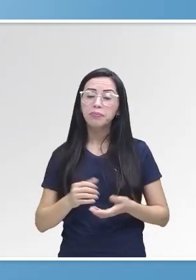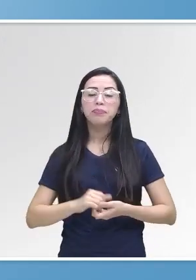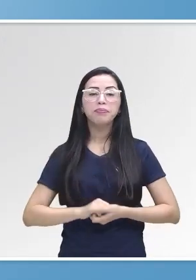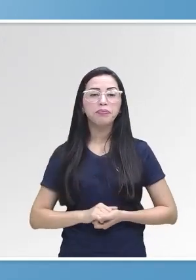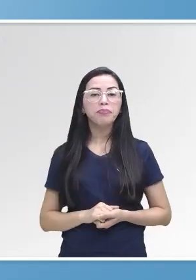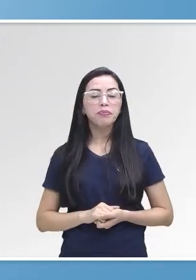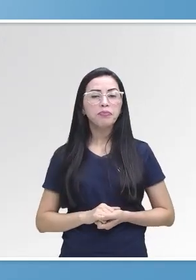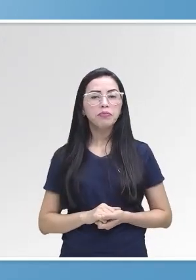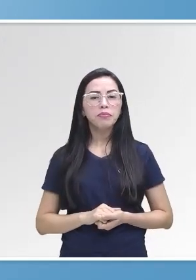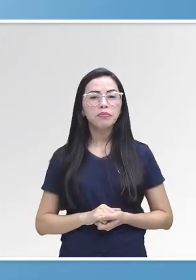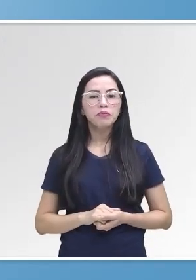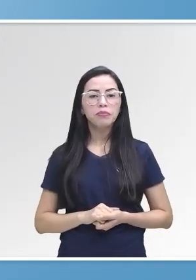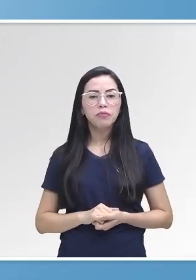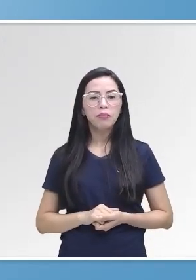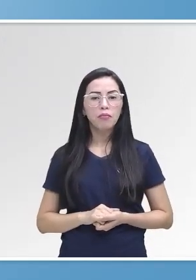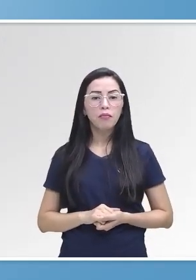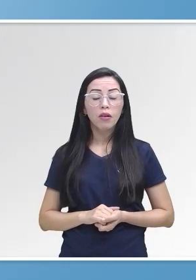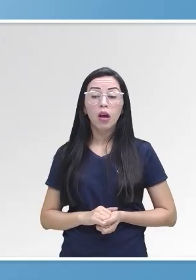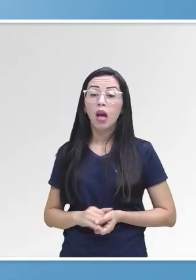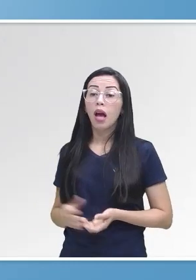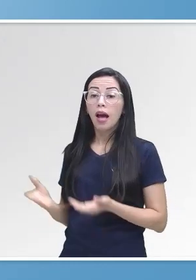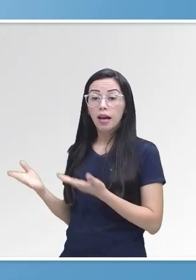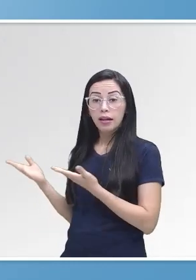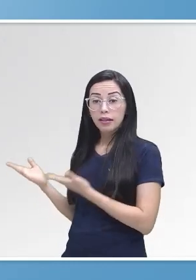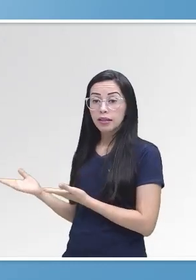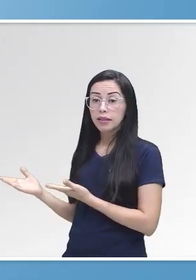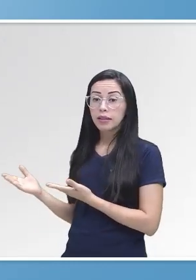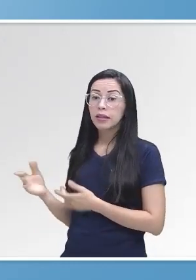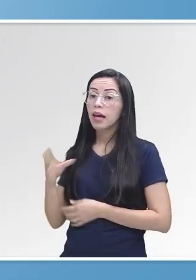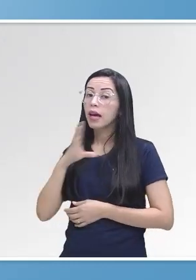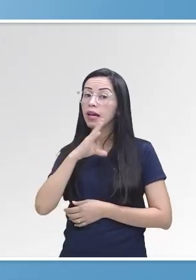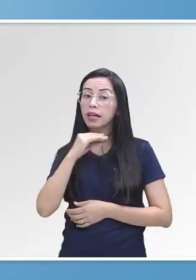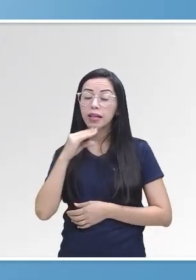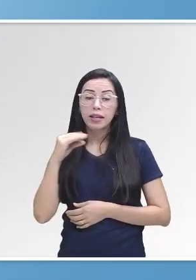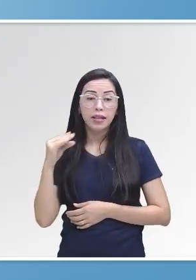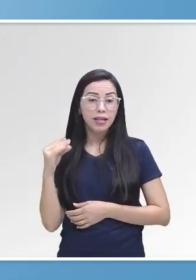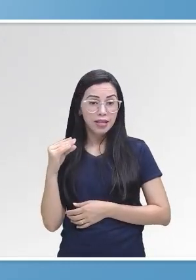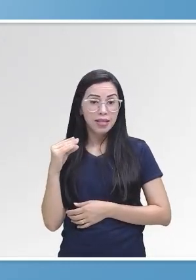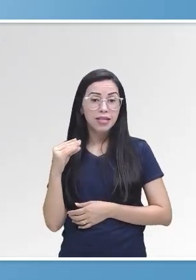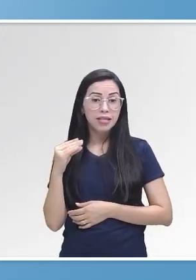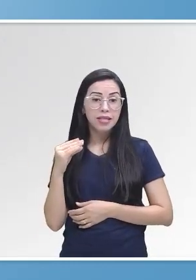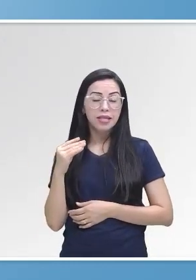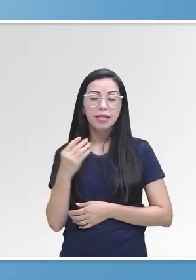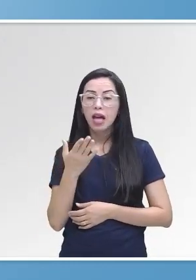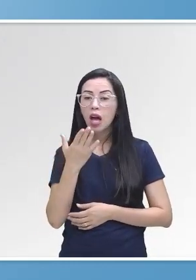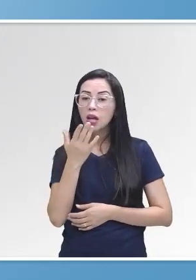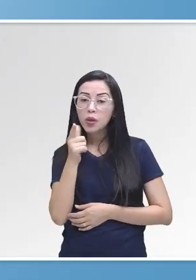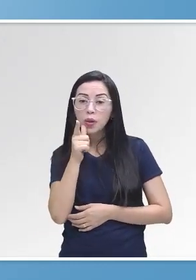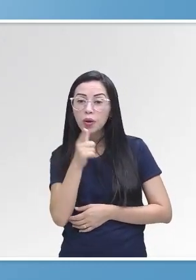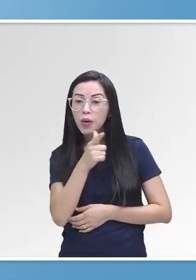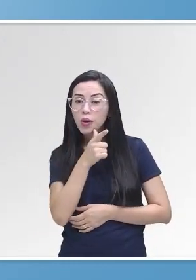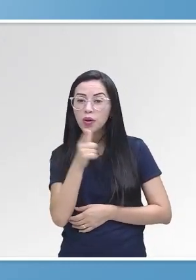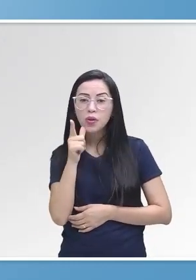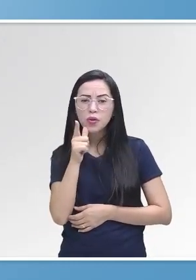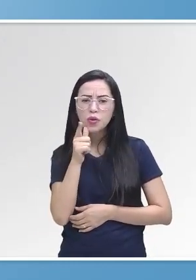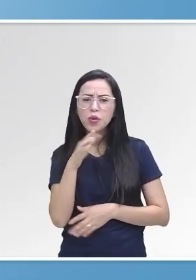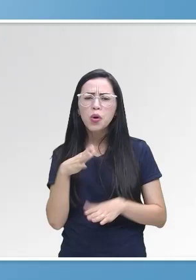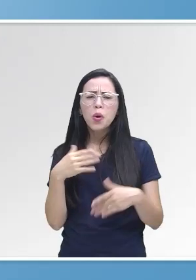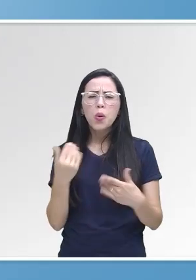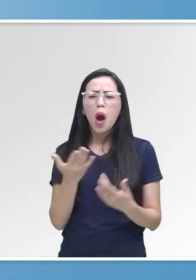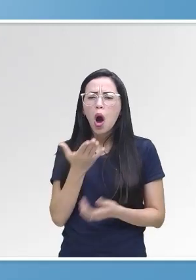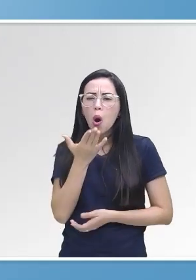e olha aí as crianças no refeitório no lanche Qual alimento que elas mais gostam